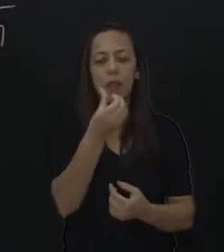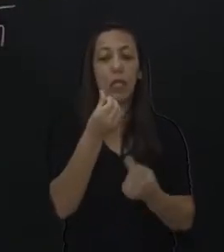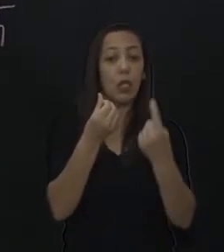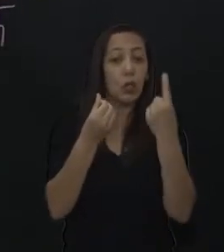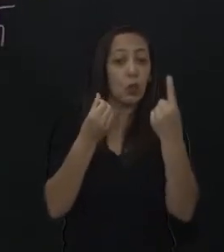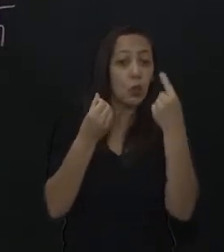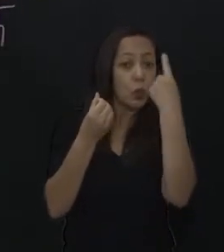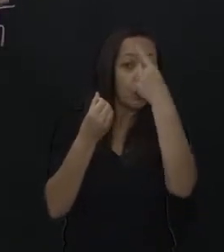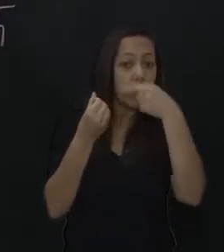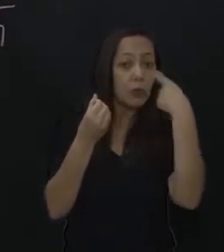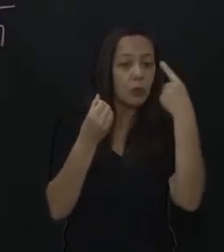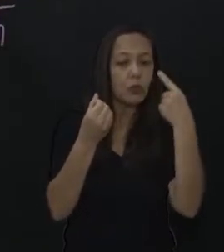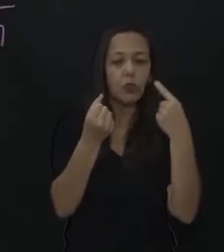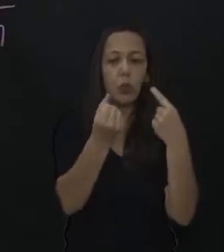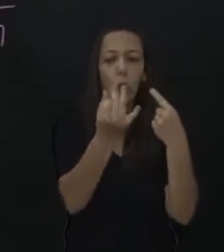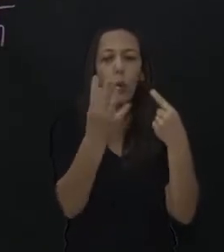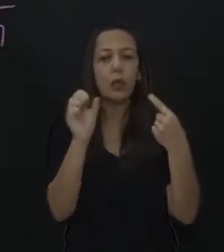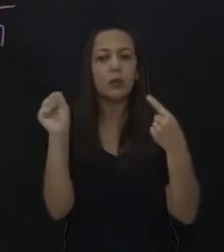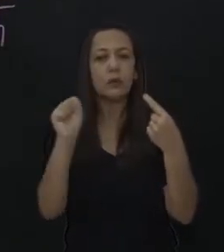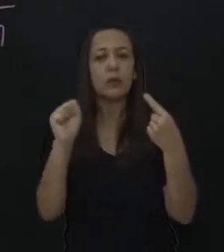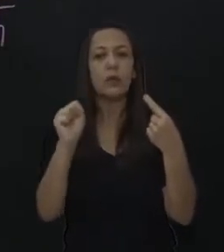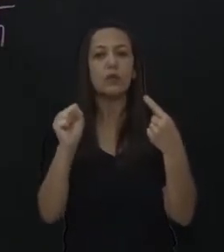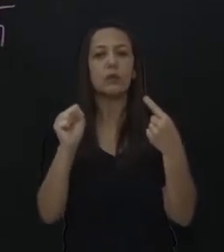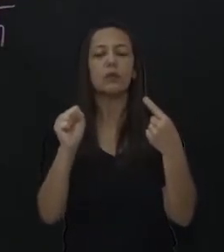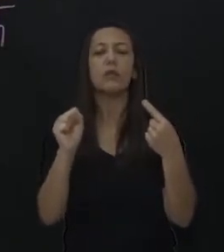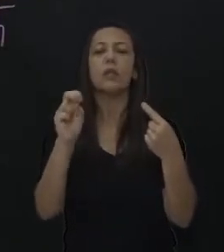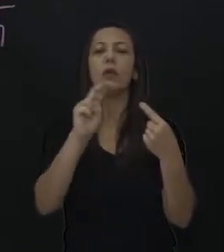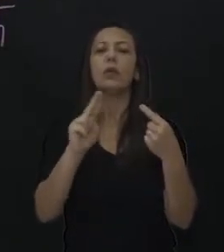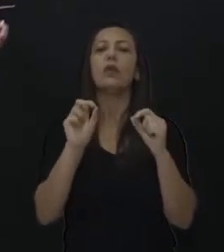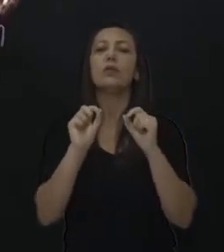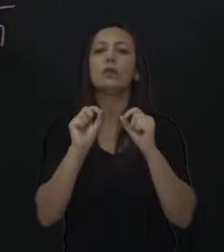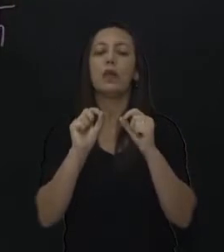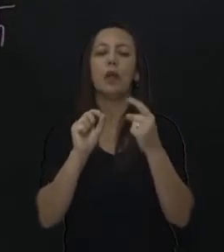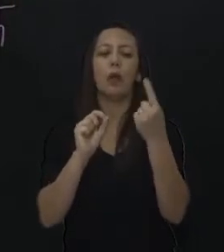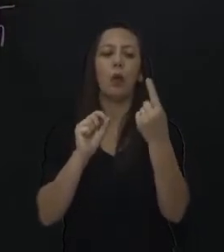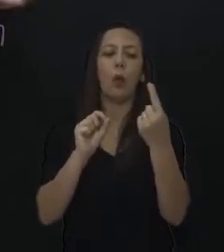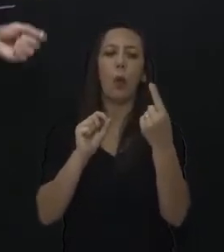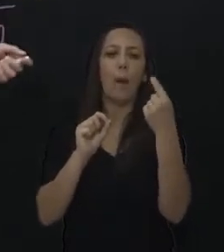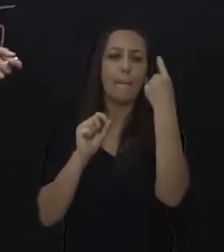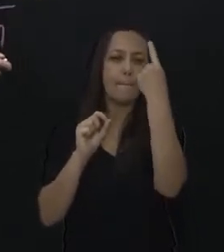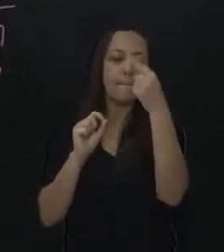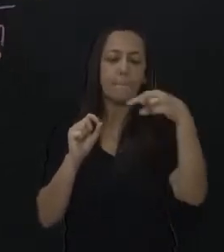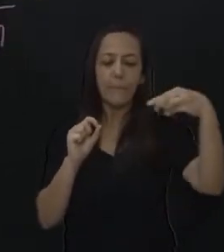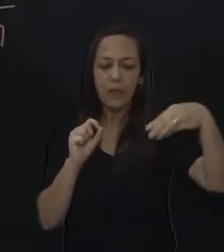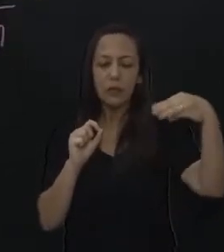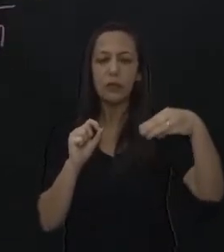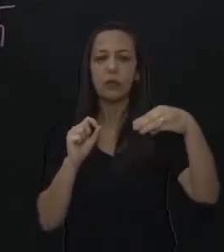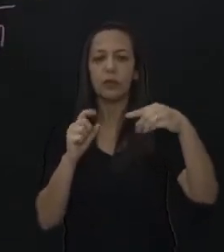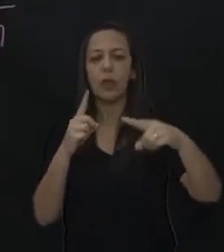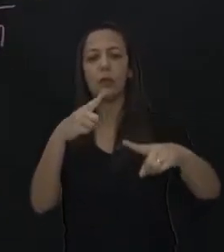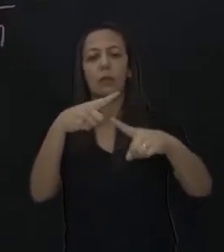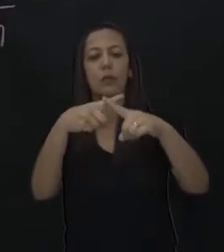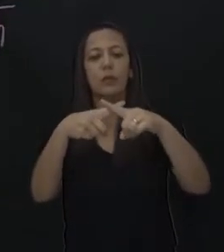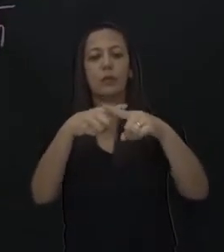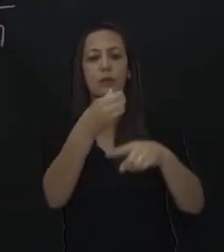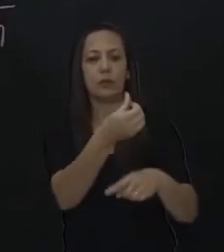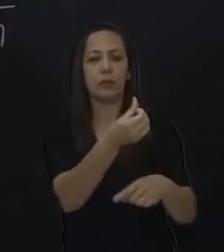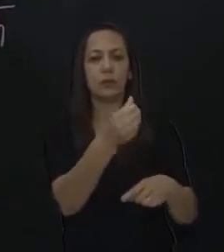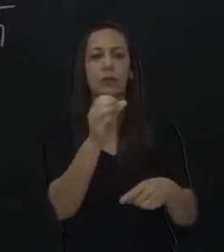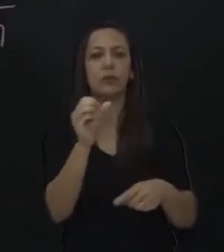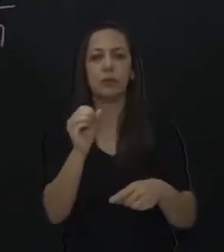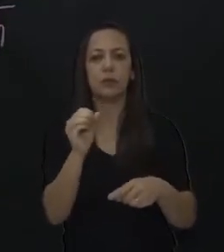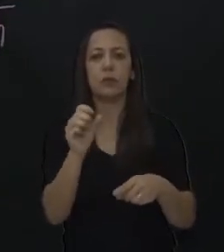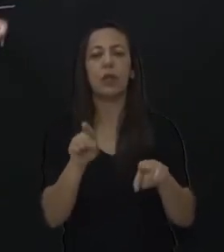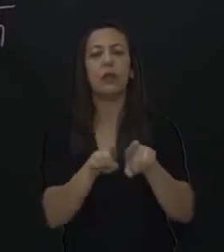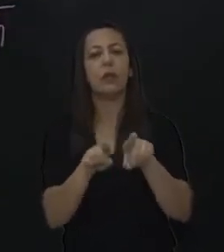minuto, basta eu pegar essa quantidade de minutos e multiplicá-la por 60. A mesma coisa vale